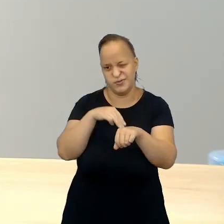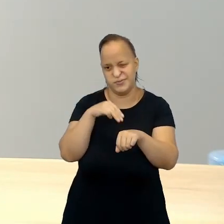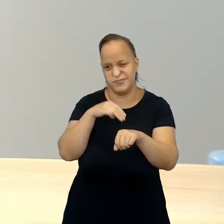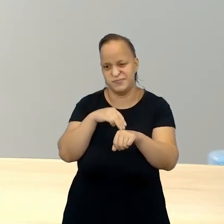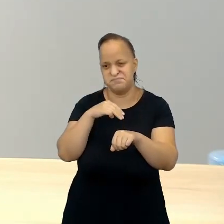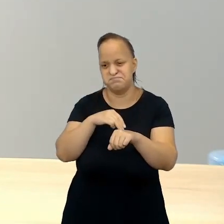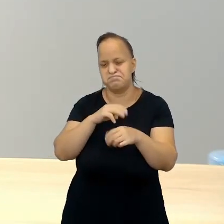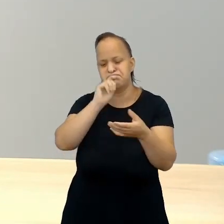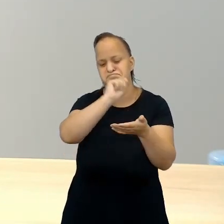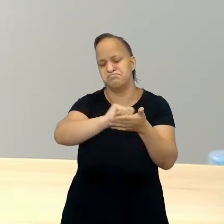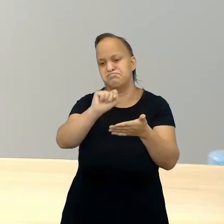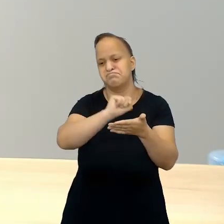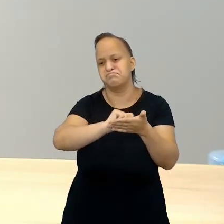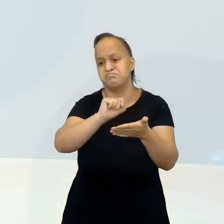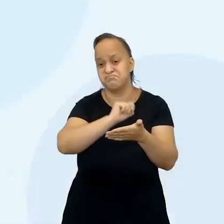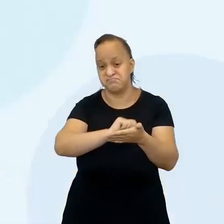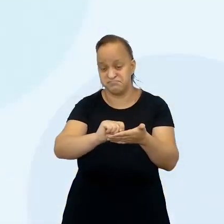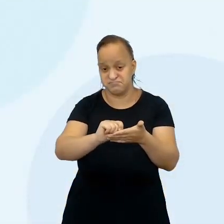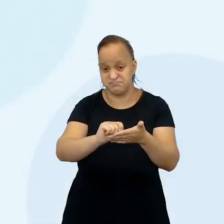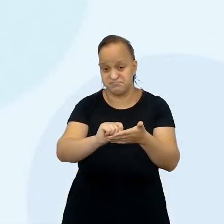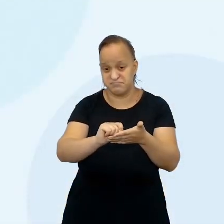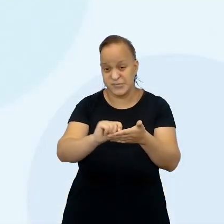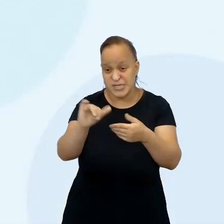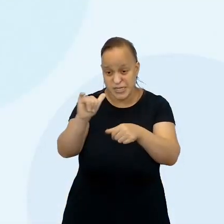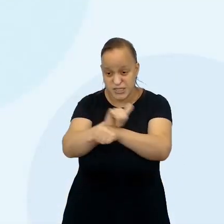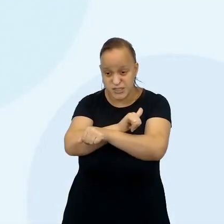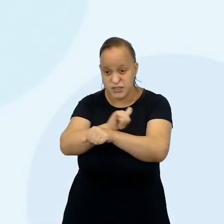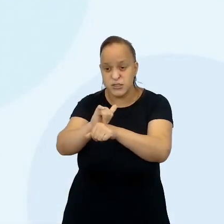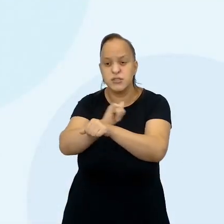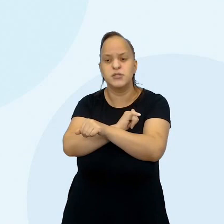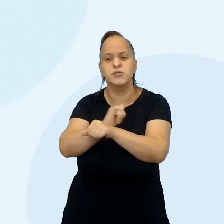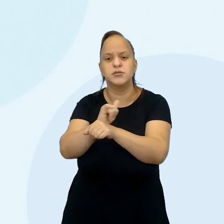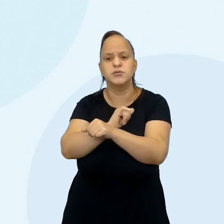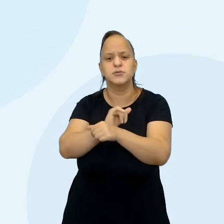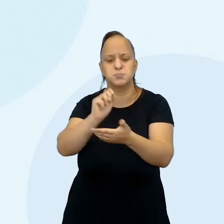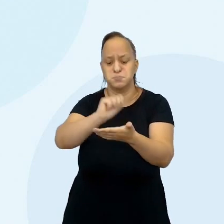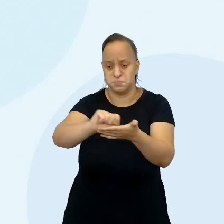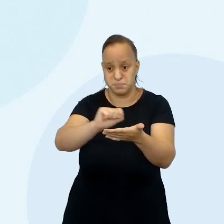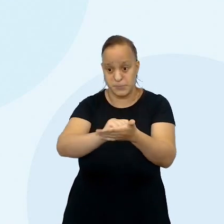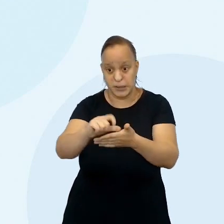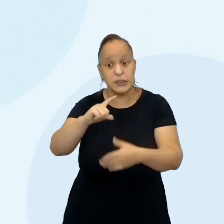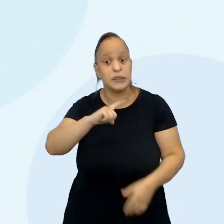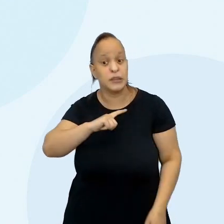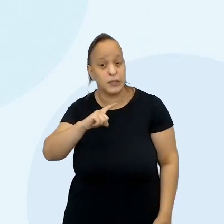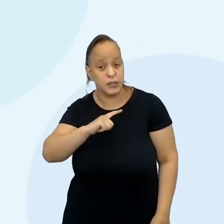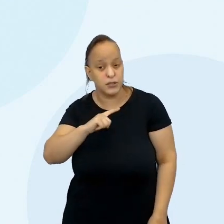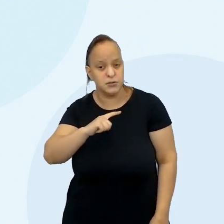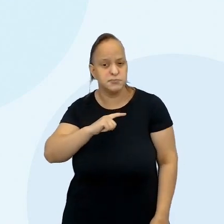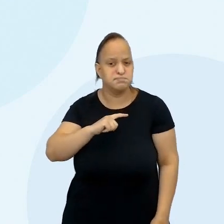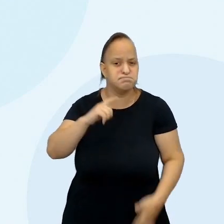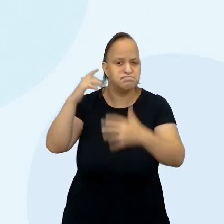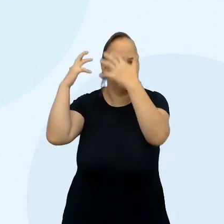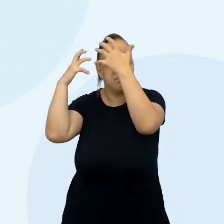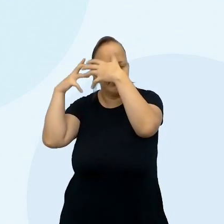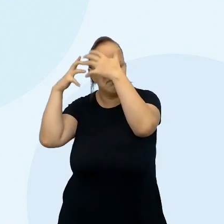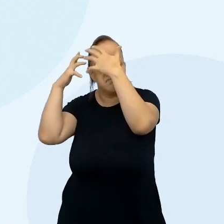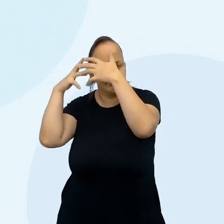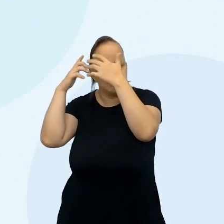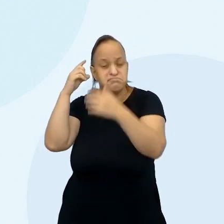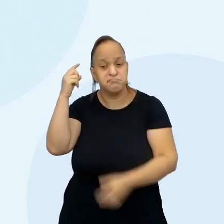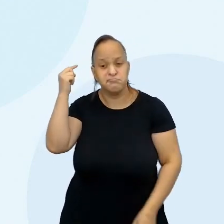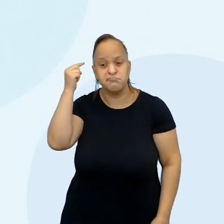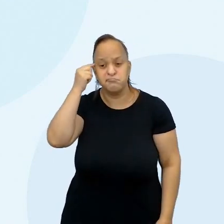vocês escreverem se vocês têm alguma estratégia para utilizar o diário de bordo. A gente pede para vocês refletirem,